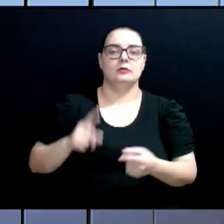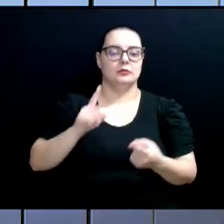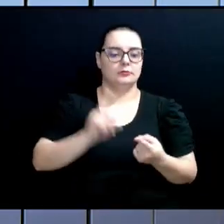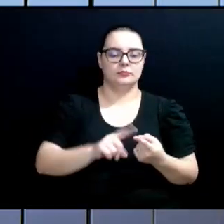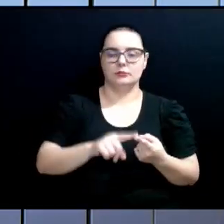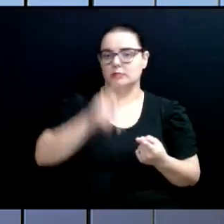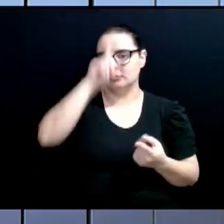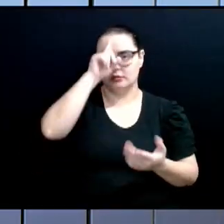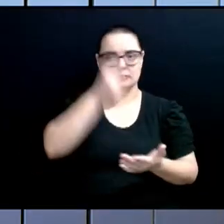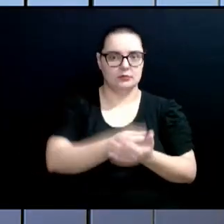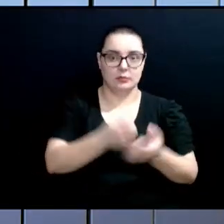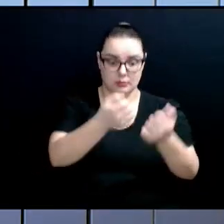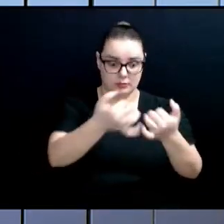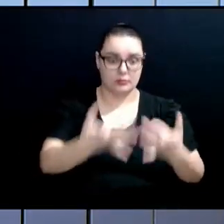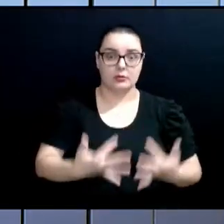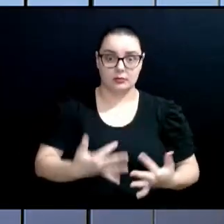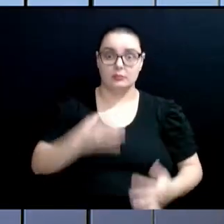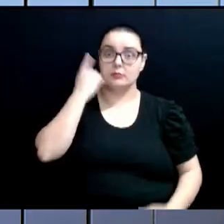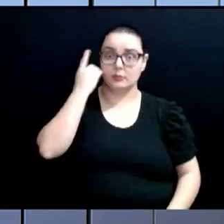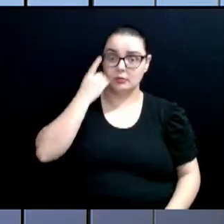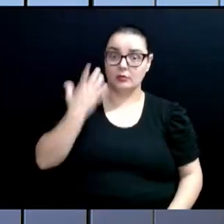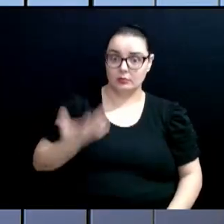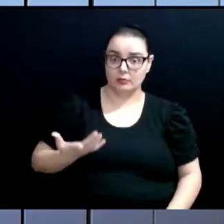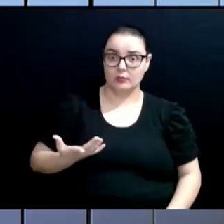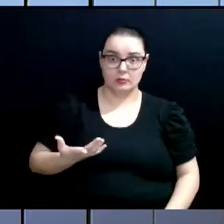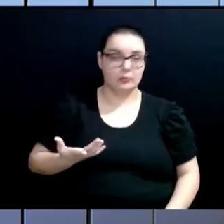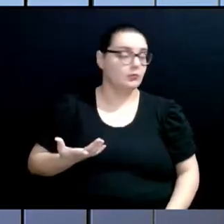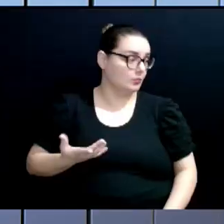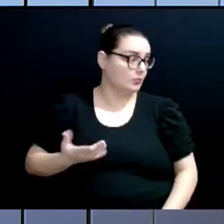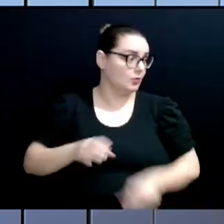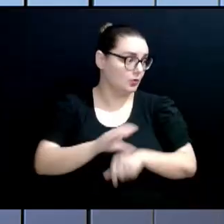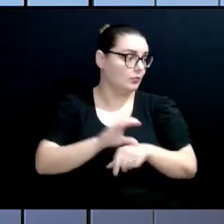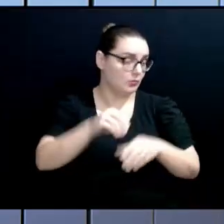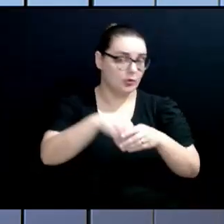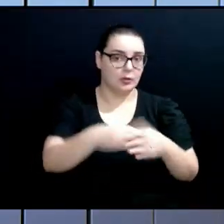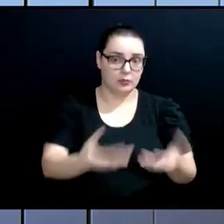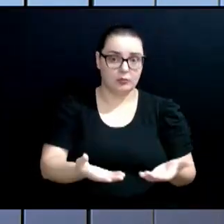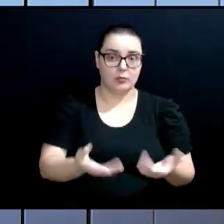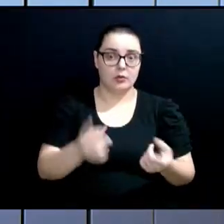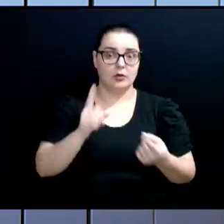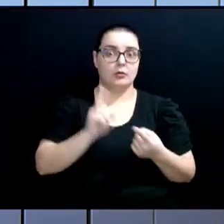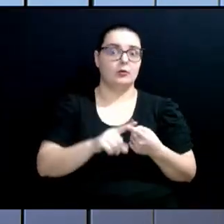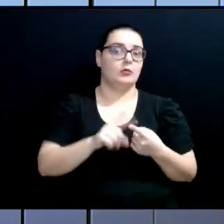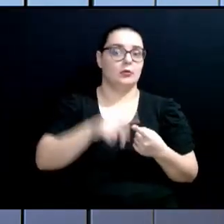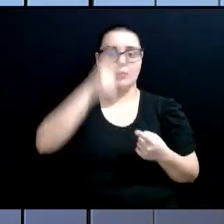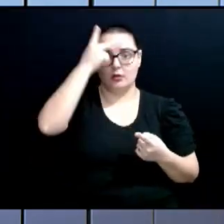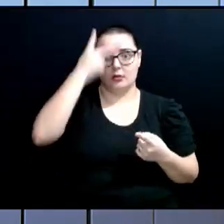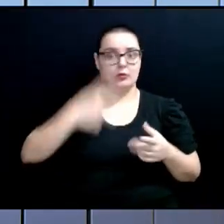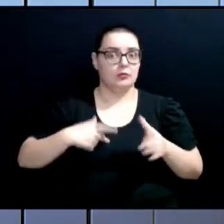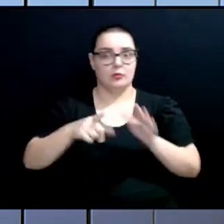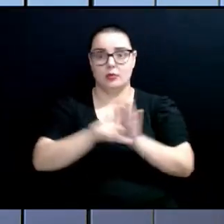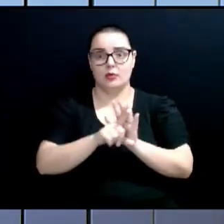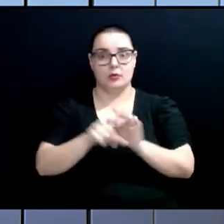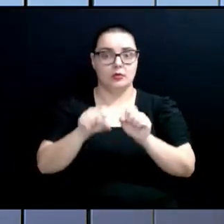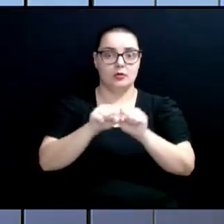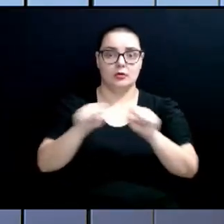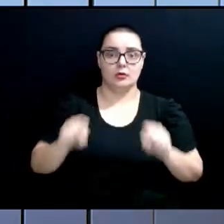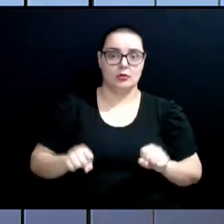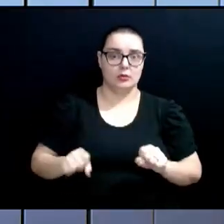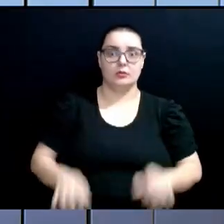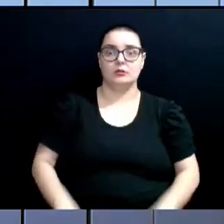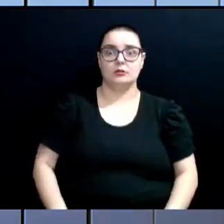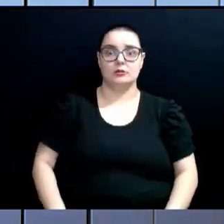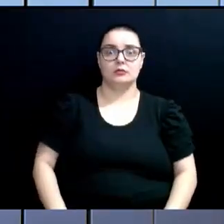para os seus deputados, para os constituintes. Né? Então, a própria lei do Sistema Único, o próprio capítulo